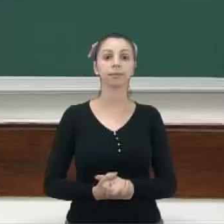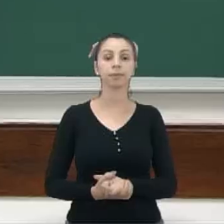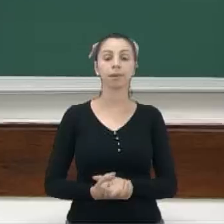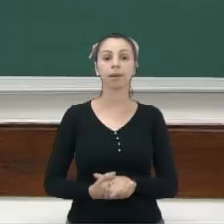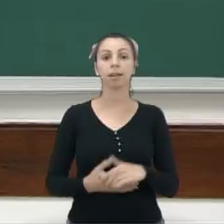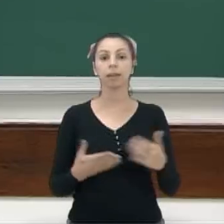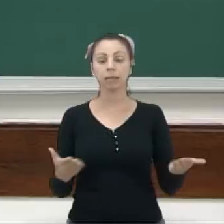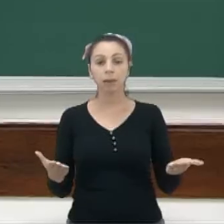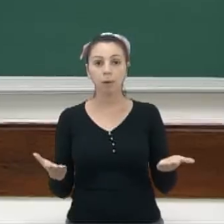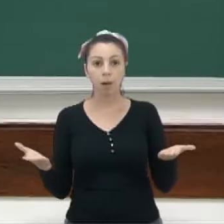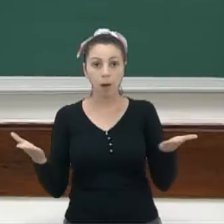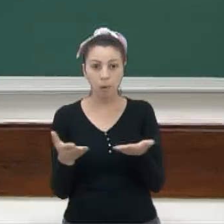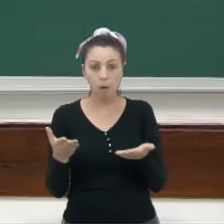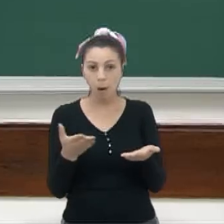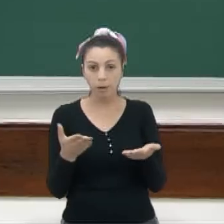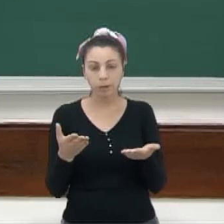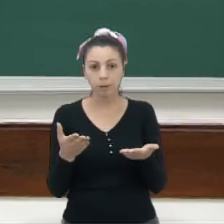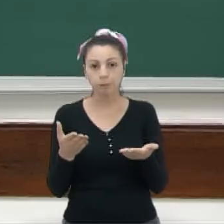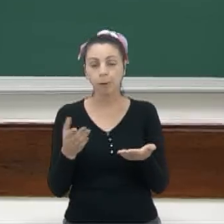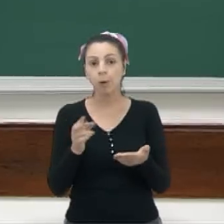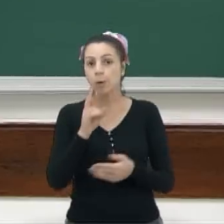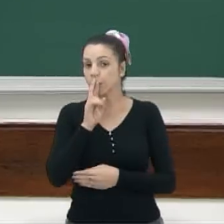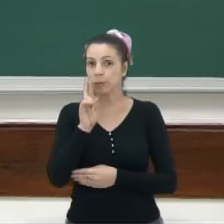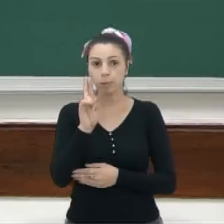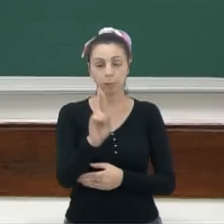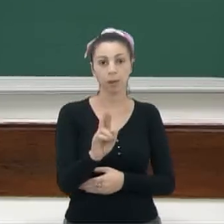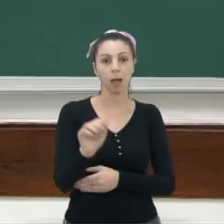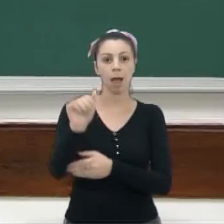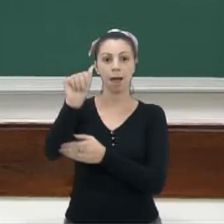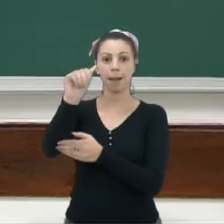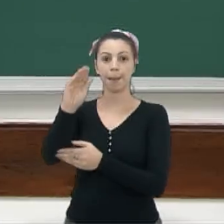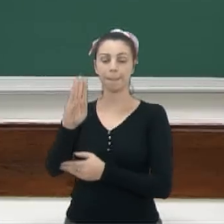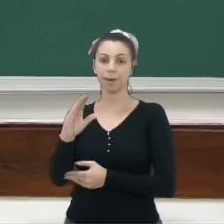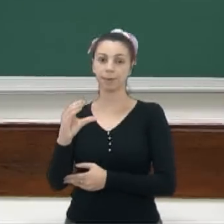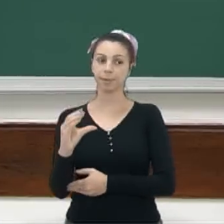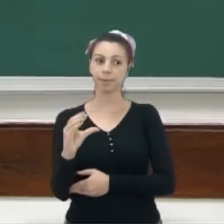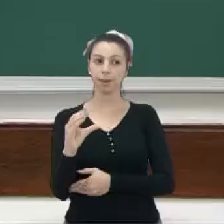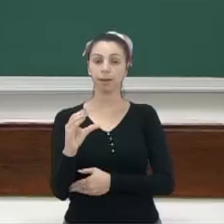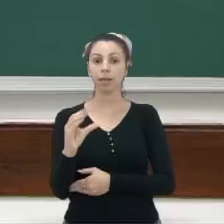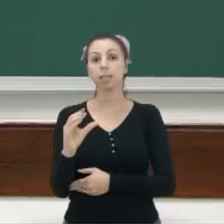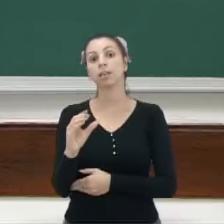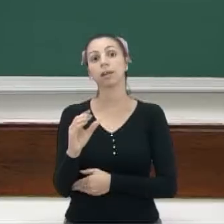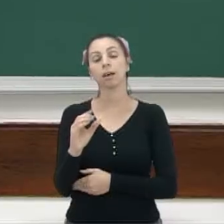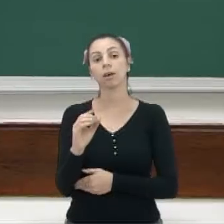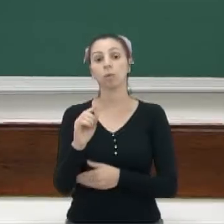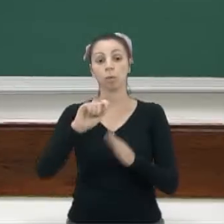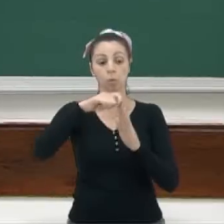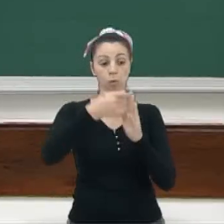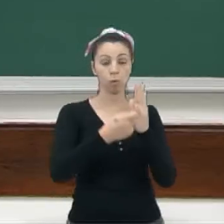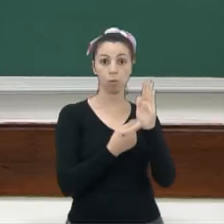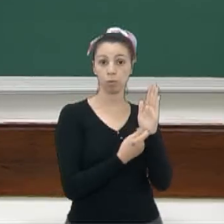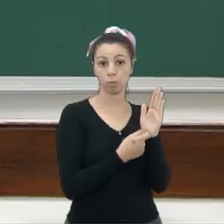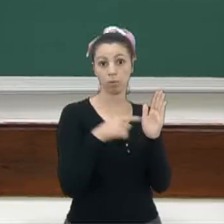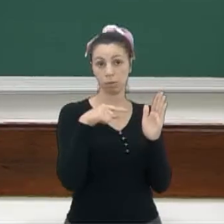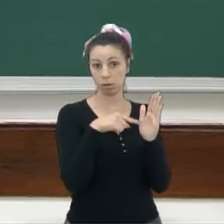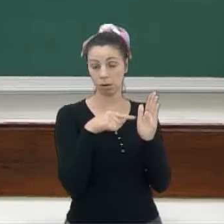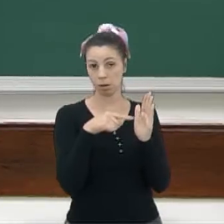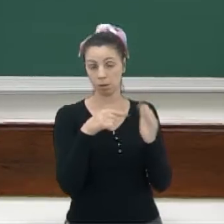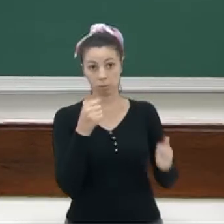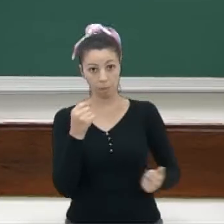Então vamos agora resolver lá a letra A, B, C, né, que é de acordo com o texto que eu li anteriormente para